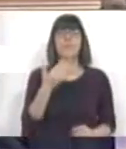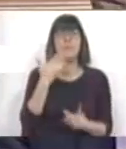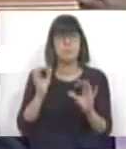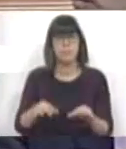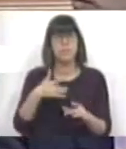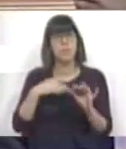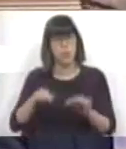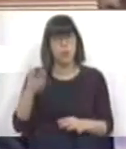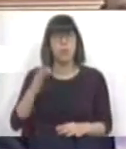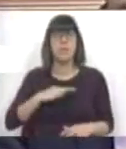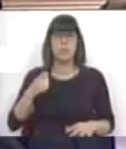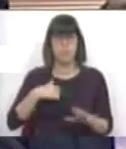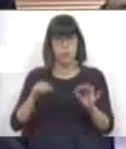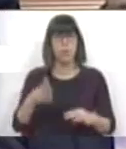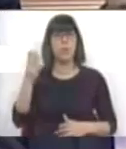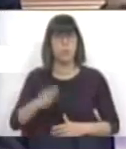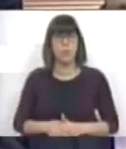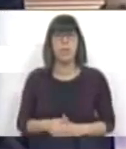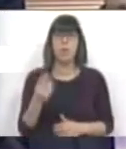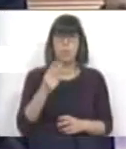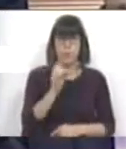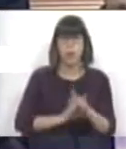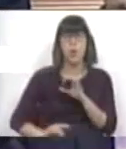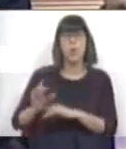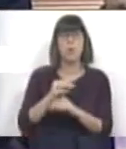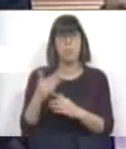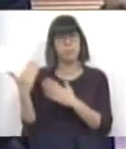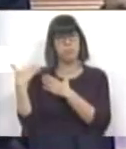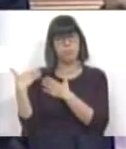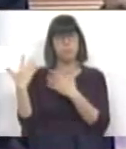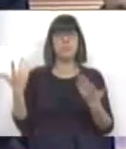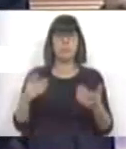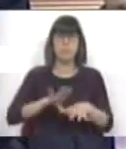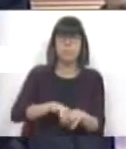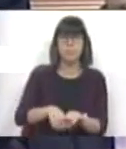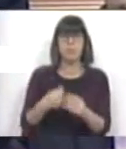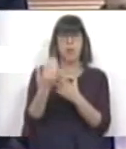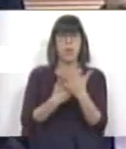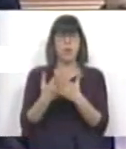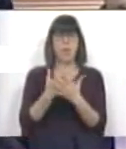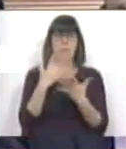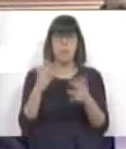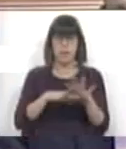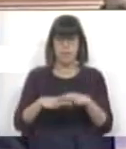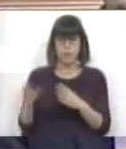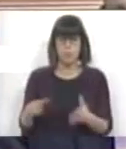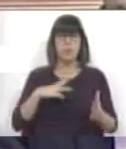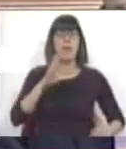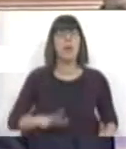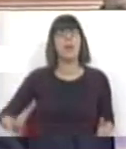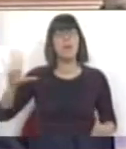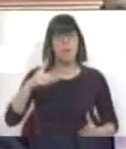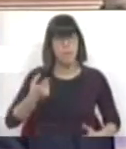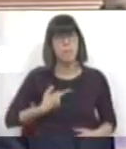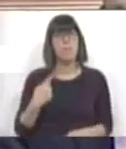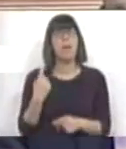União Europeia... Vou concluir, Sr. Presidente. Da União Europeia como responsável pela ruína económica de parte da produção nacional,